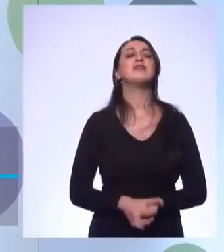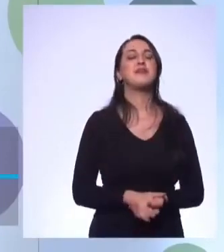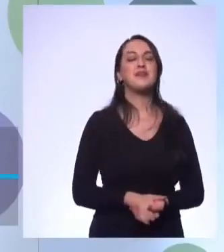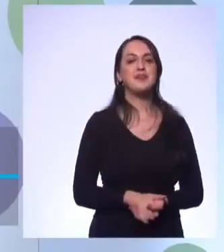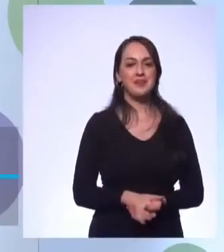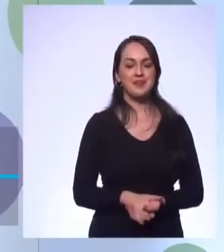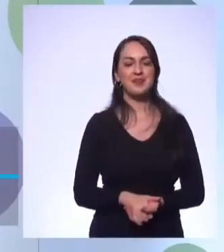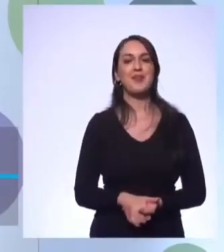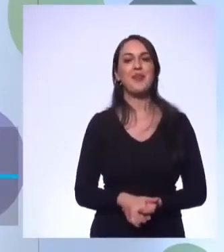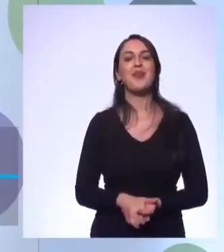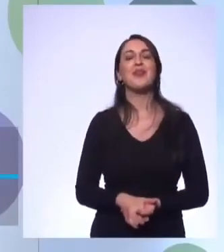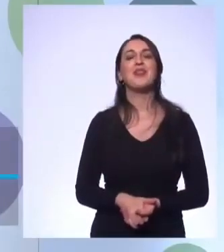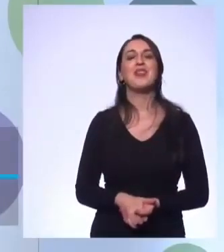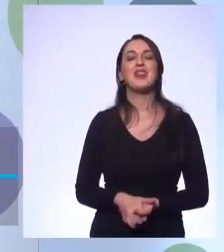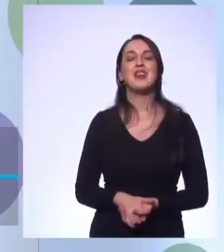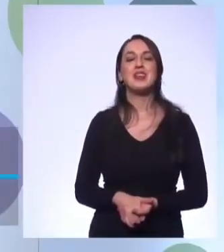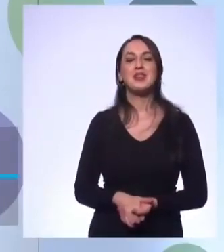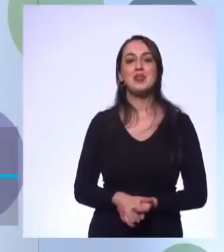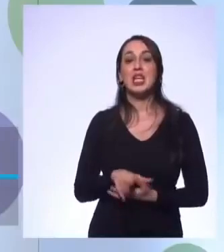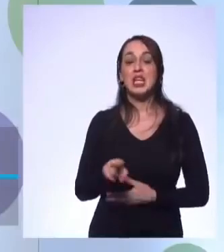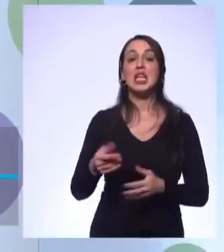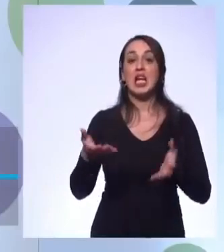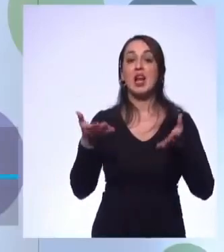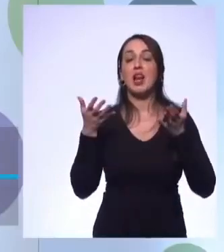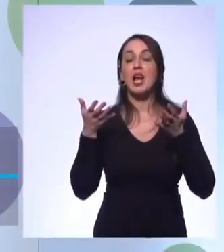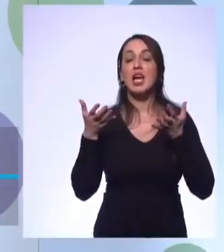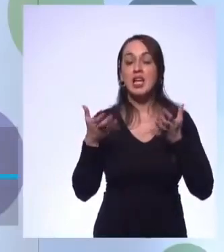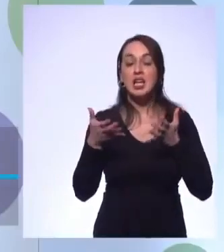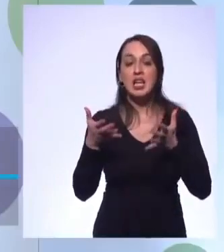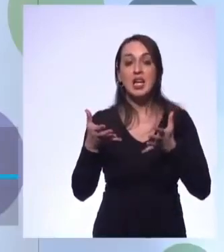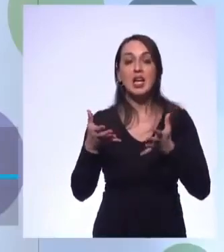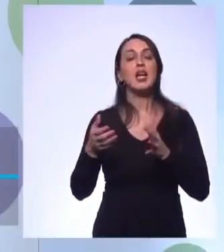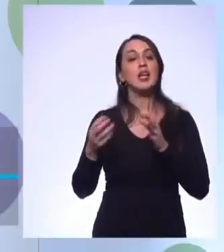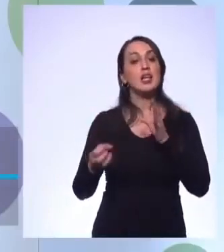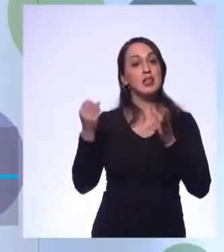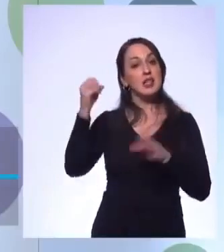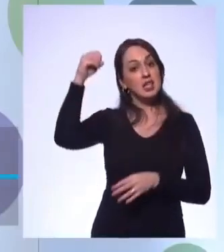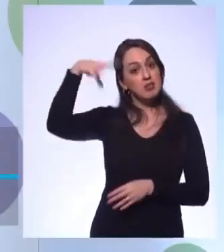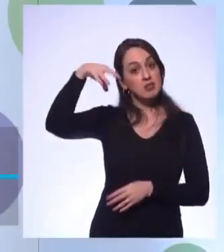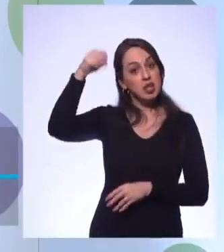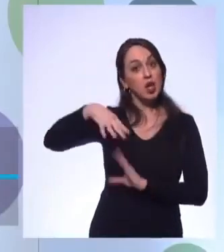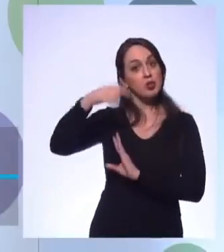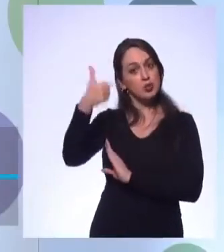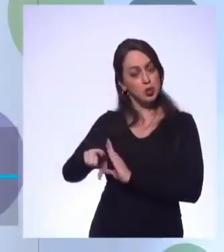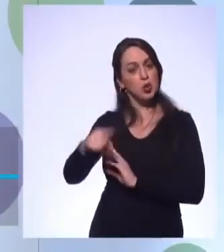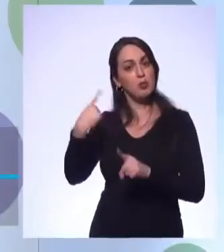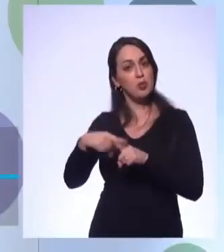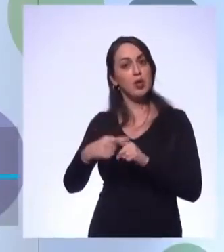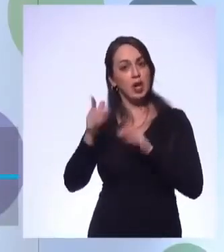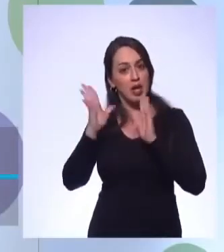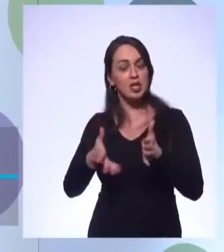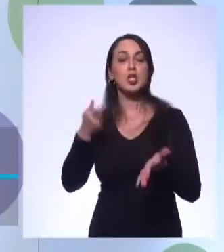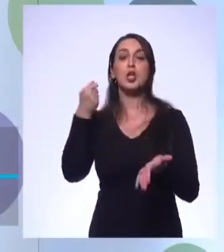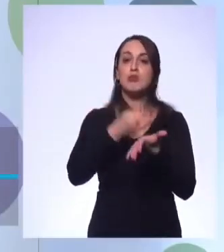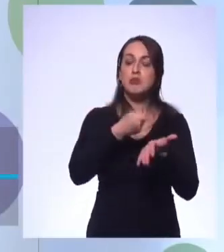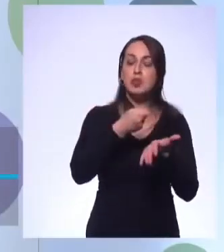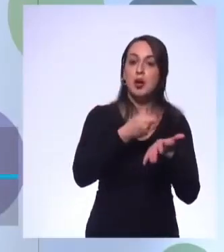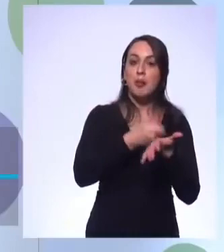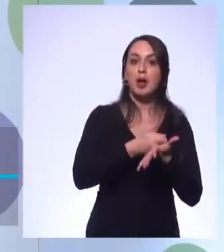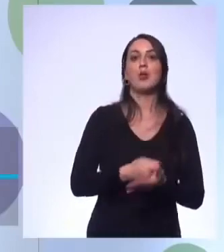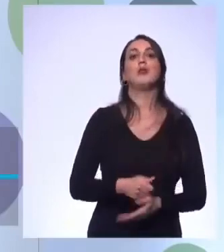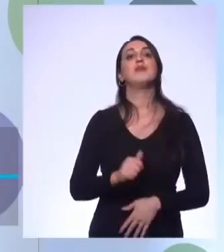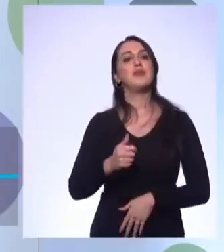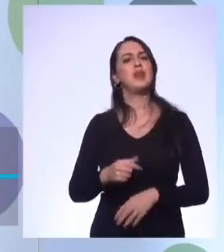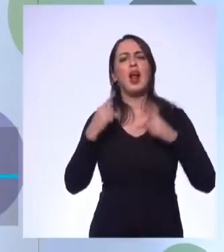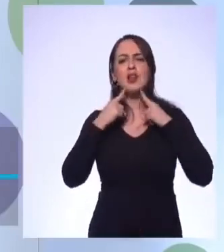da minha instalação aí, religue, porque já está paga. E a moça quer argumentar com ela, quer dar voltas. Ela anote o número, que ela já está